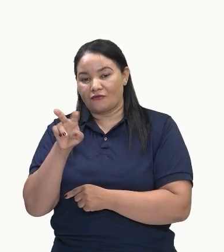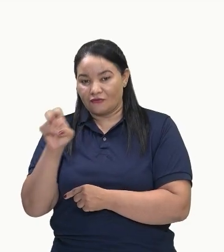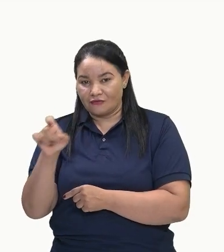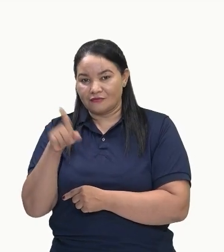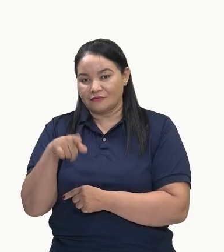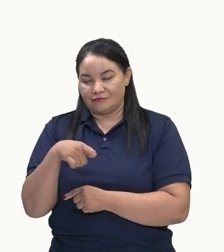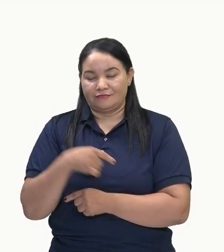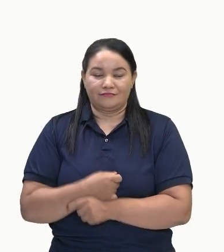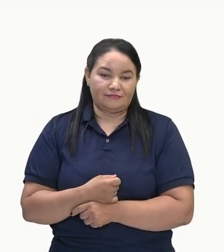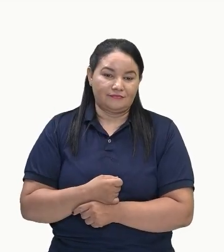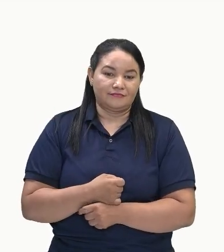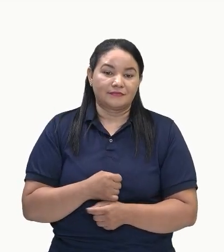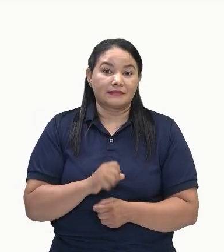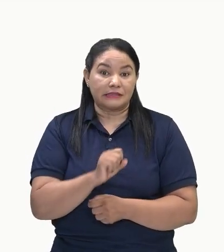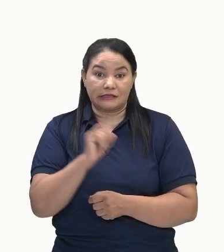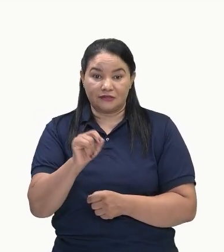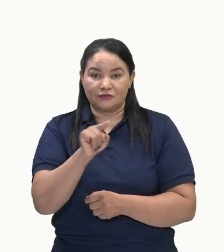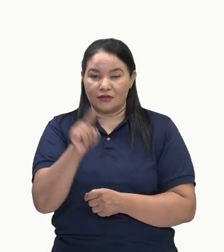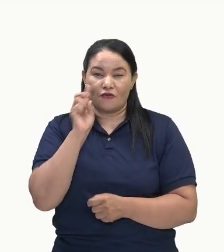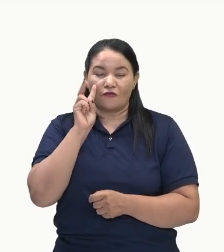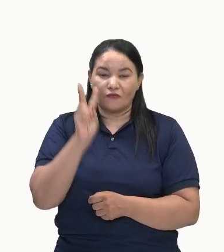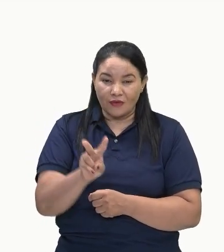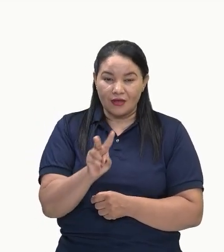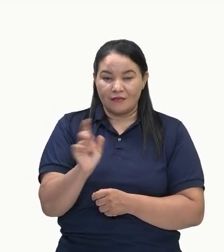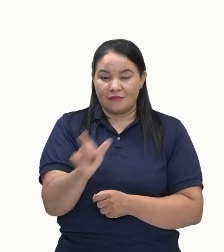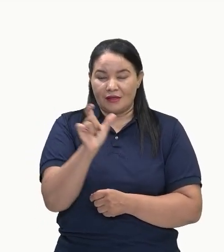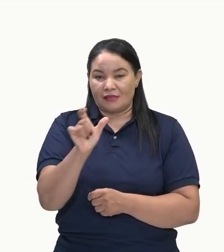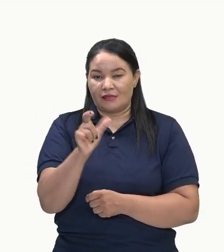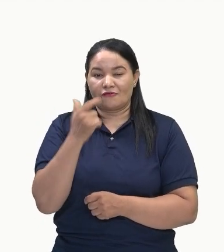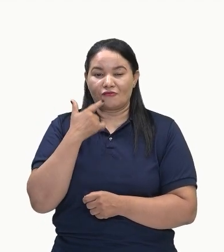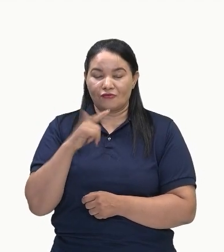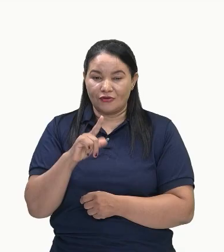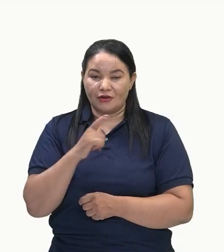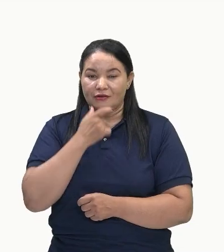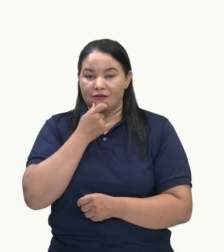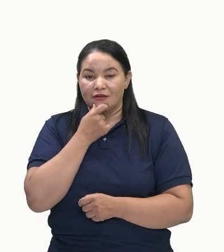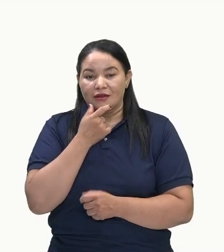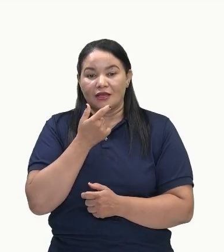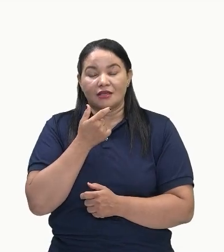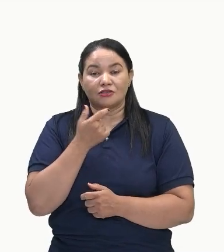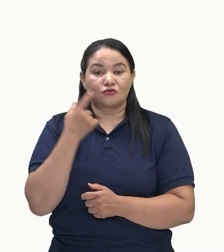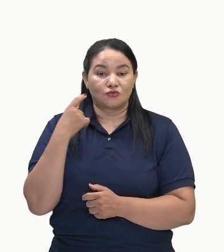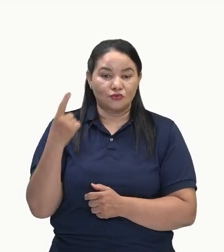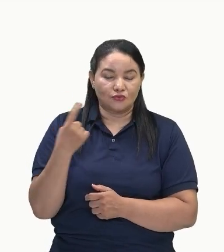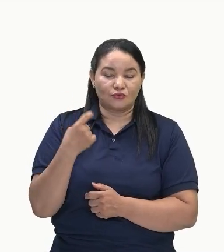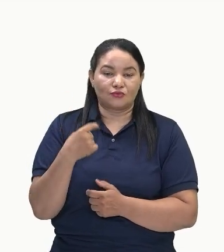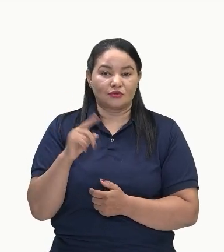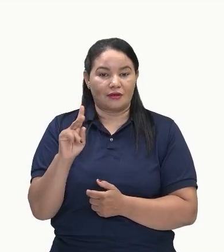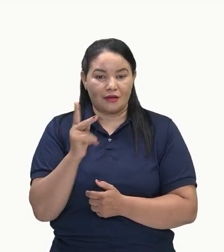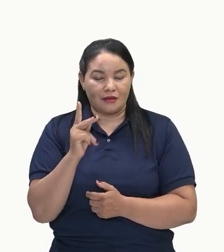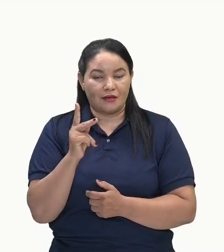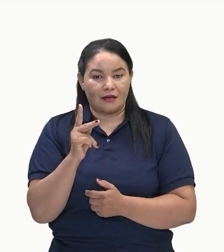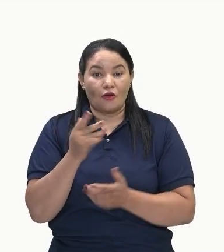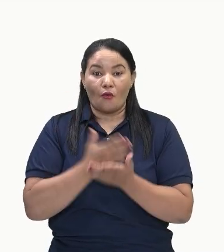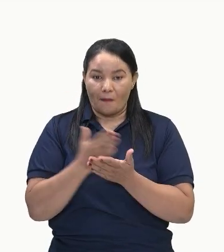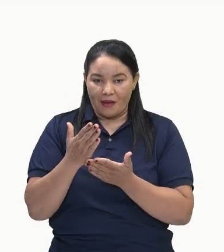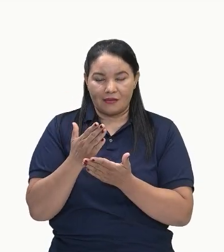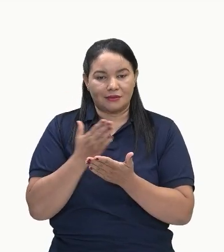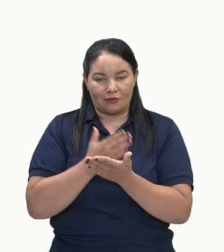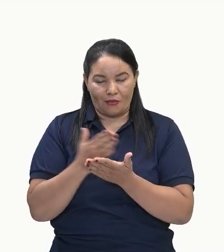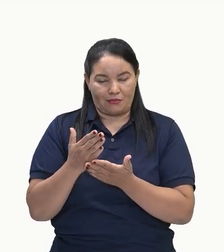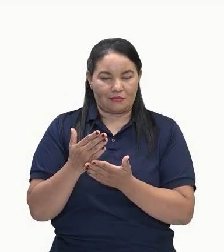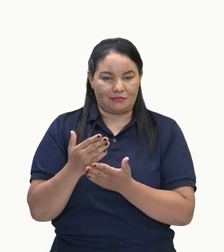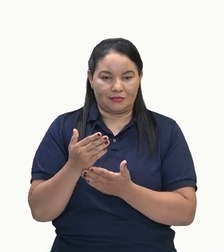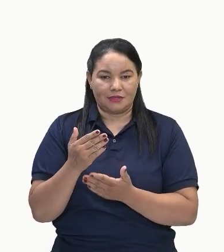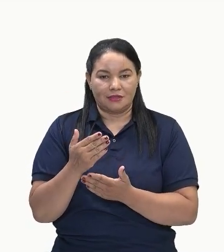ok? Então, se vocês se depararem com a palavra em língua inglesa com o som de H, vocês, inicial, né? Ali tiver um H logo